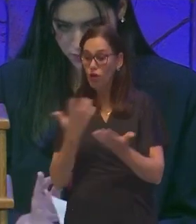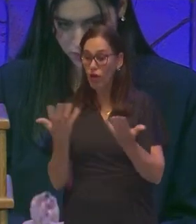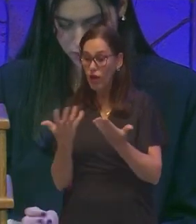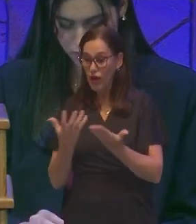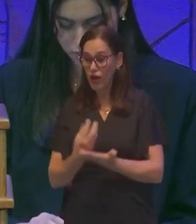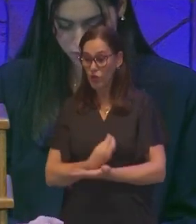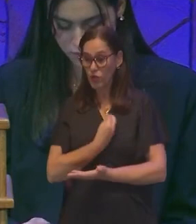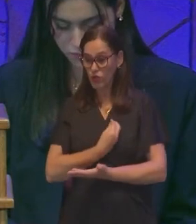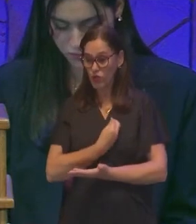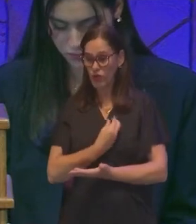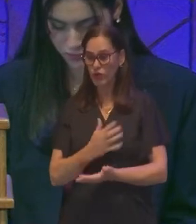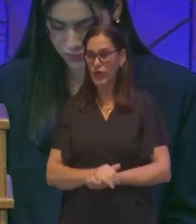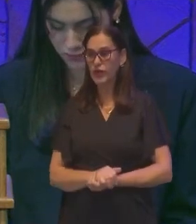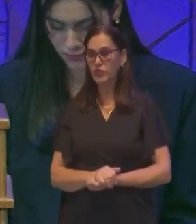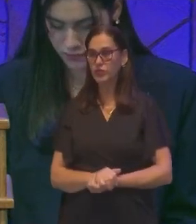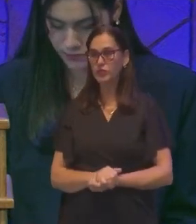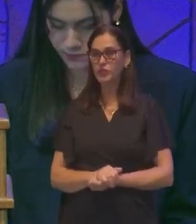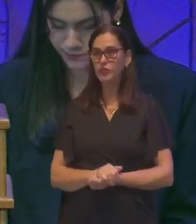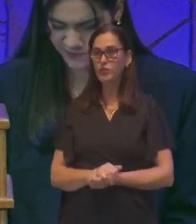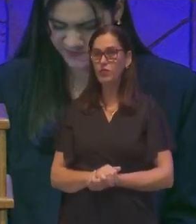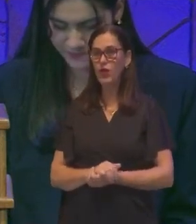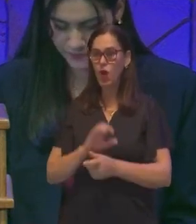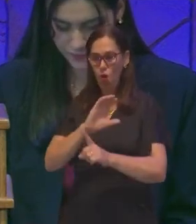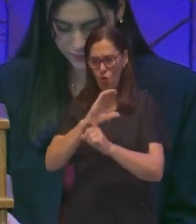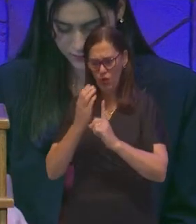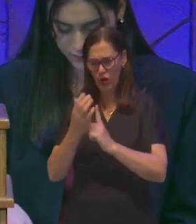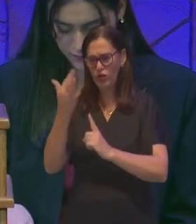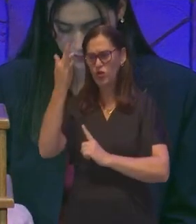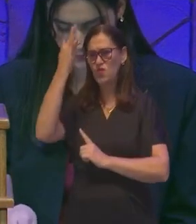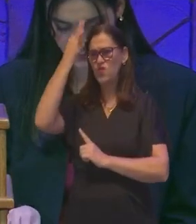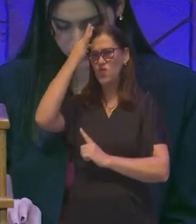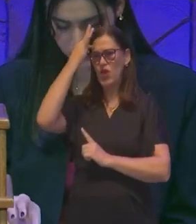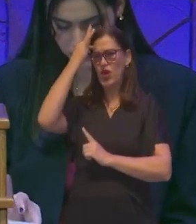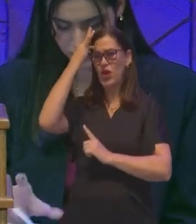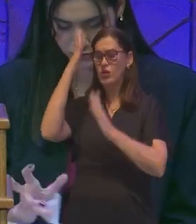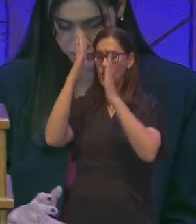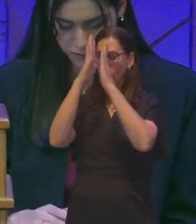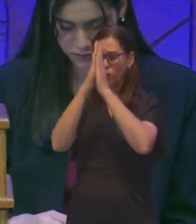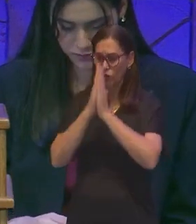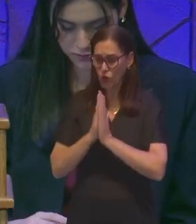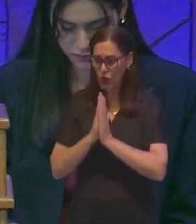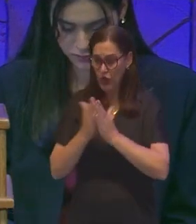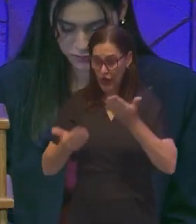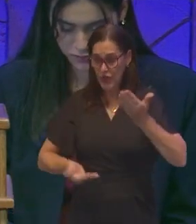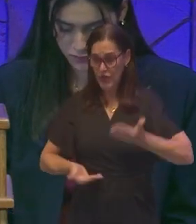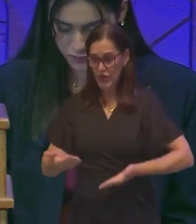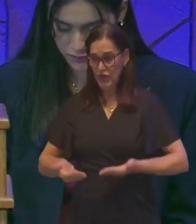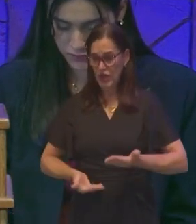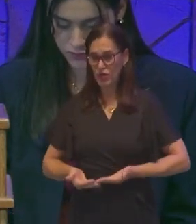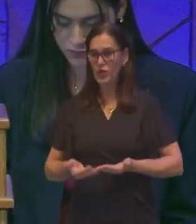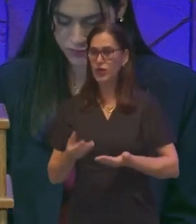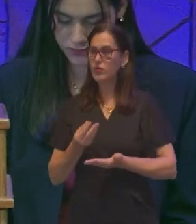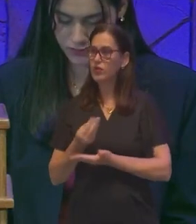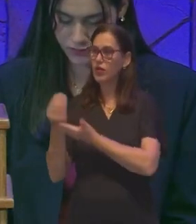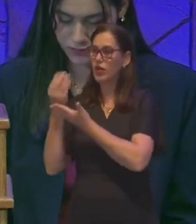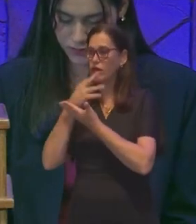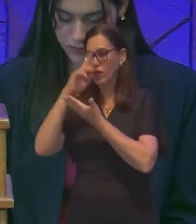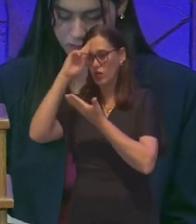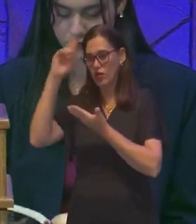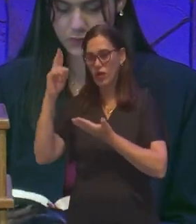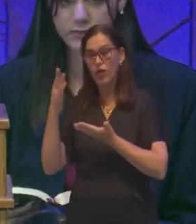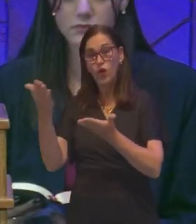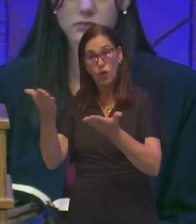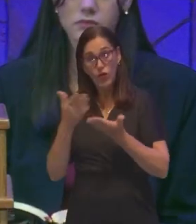vamos pensar no foco uma comunidade de fé, unidade, adoração e serviço ao Senhor. Portanto, eu